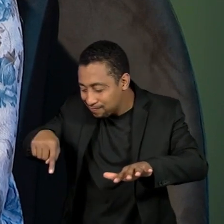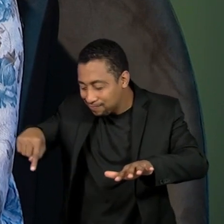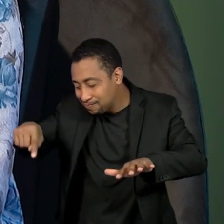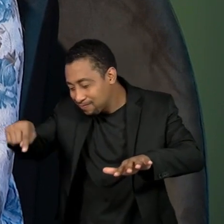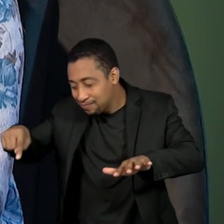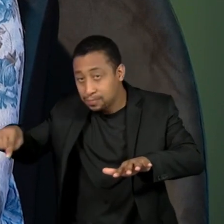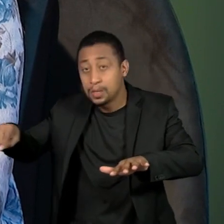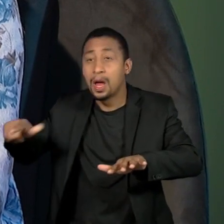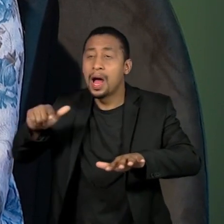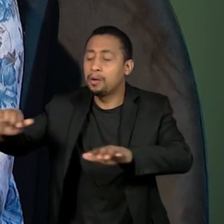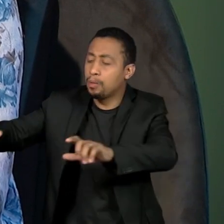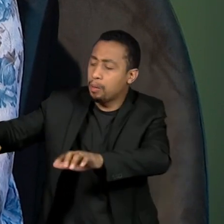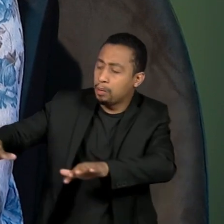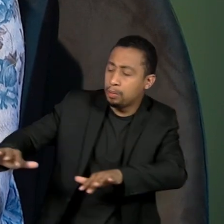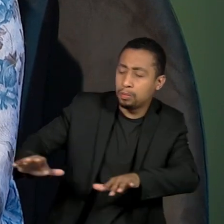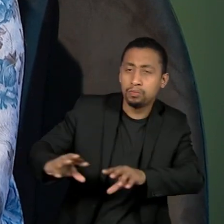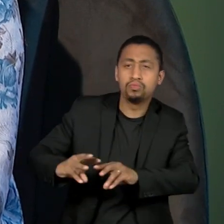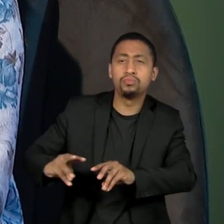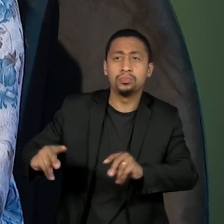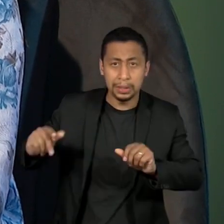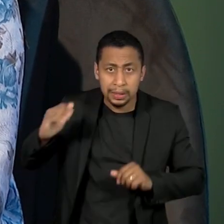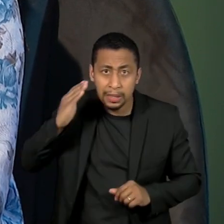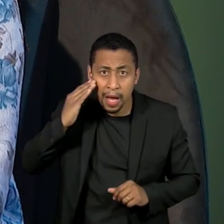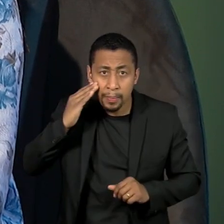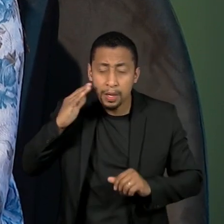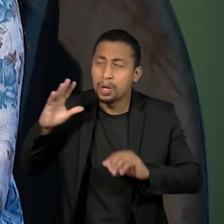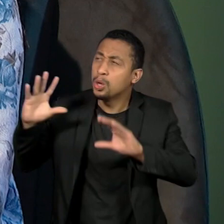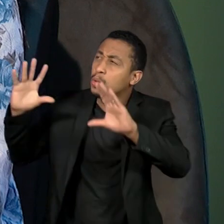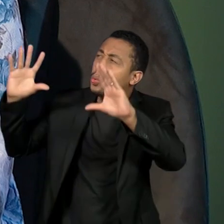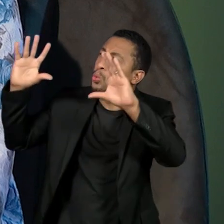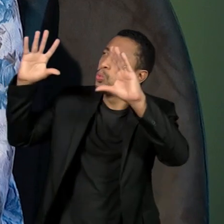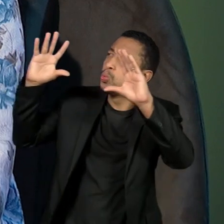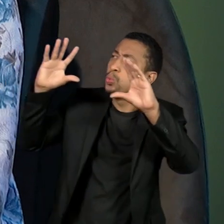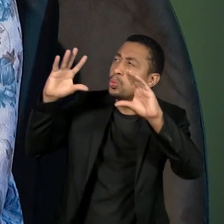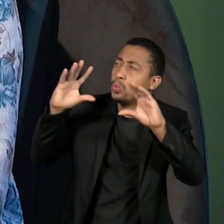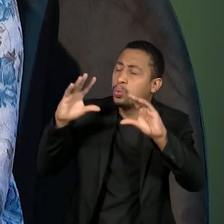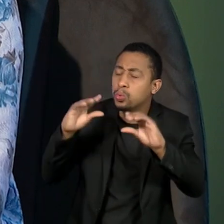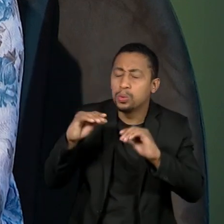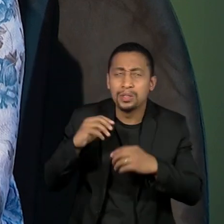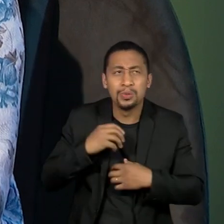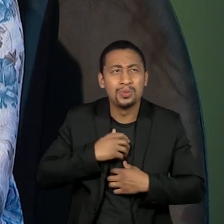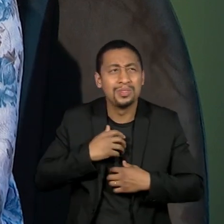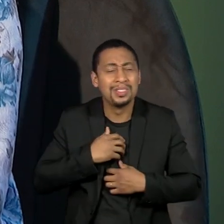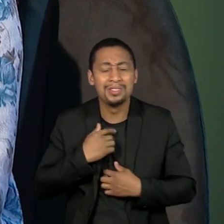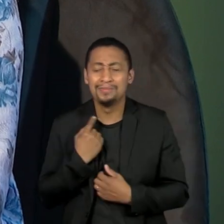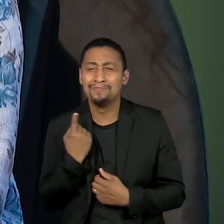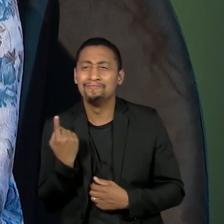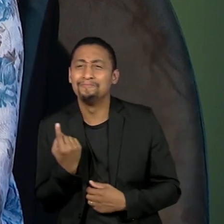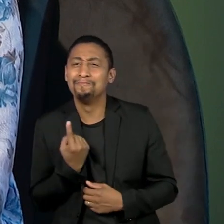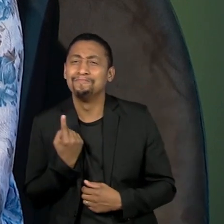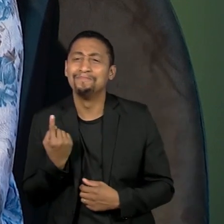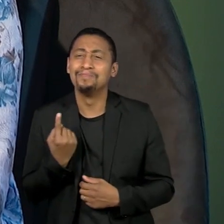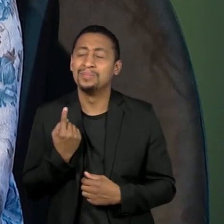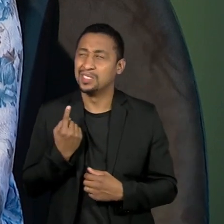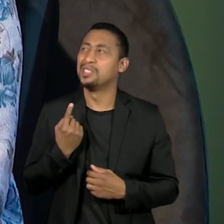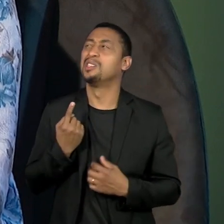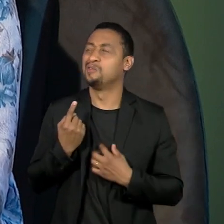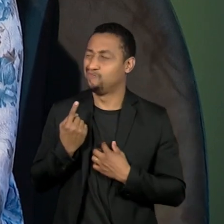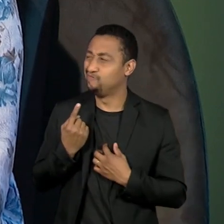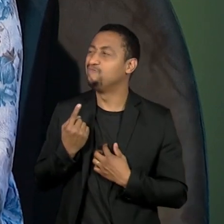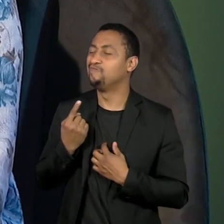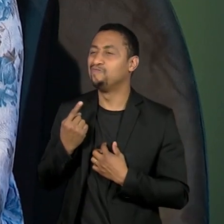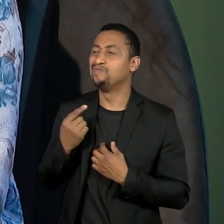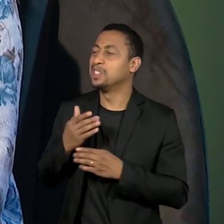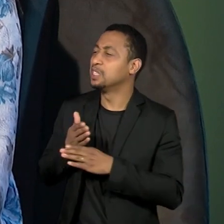tudo se torna mistério? Tem dias que a loucura mescla com a solidão. E eu me vi várias vezes, vagando sem